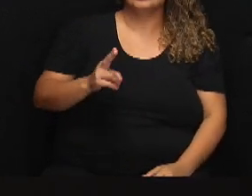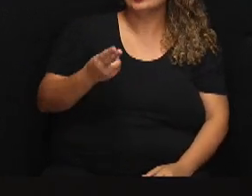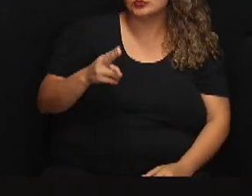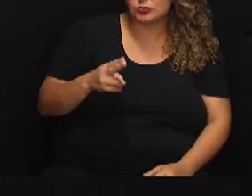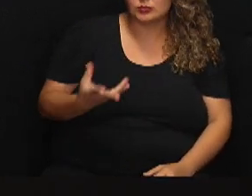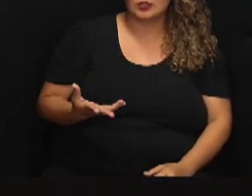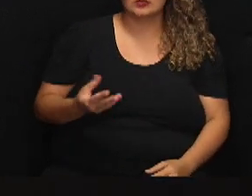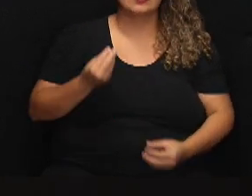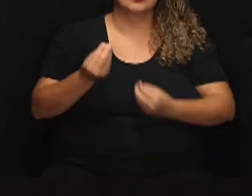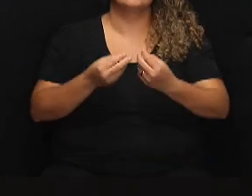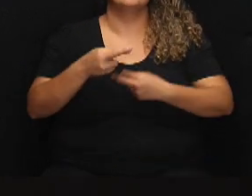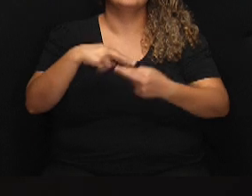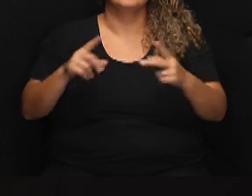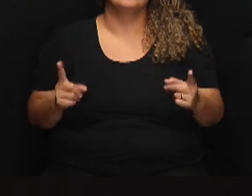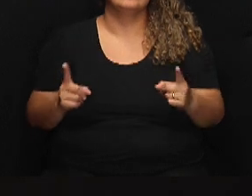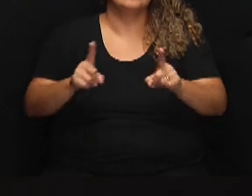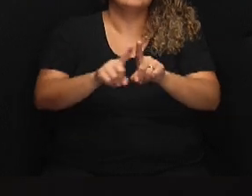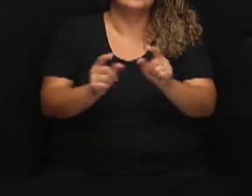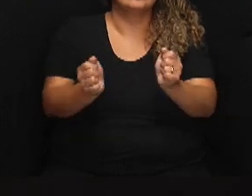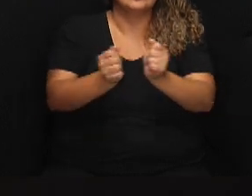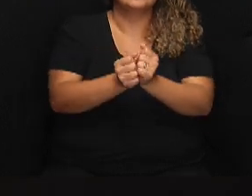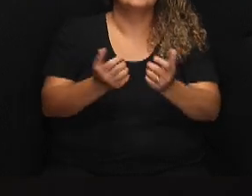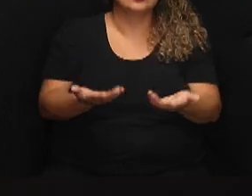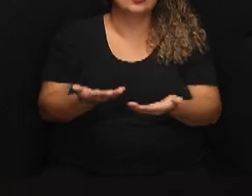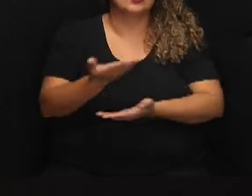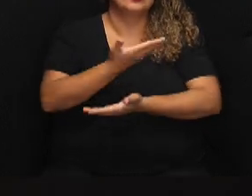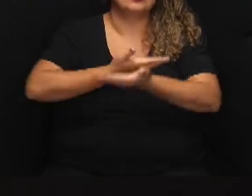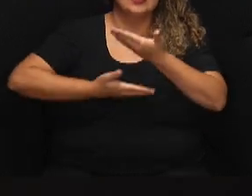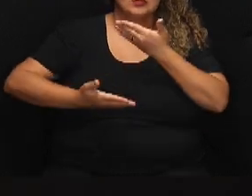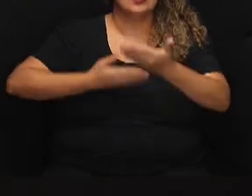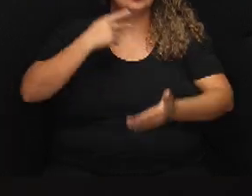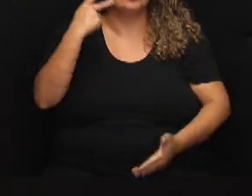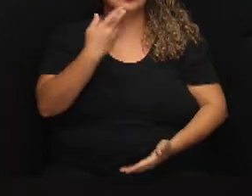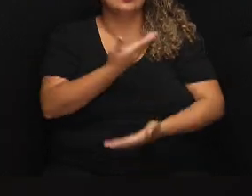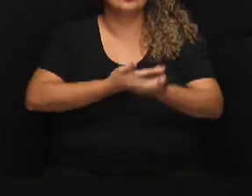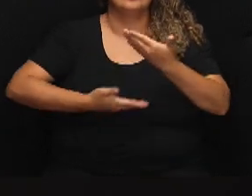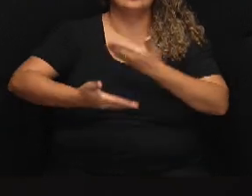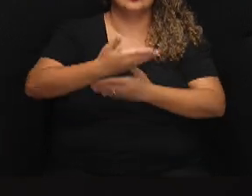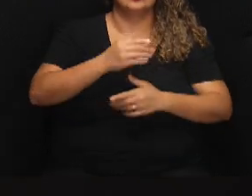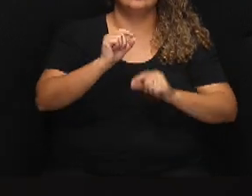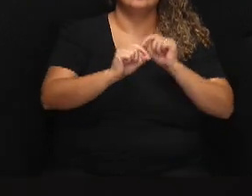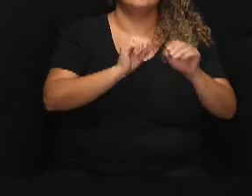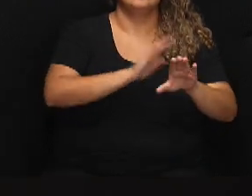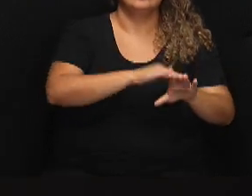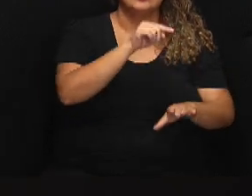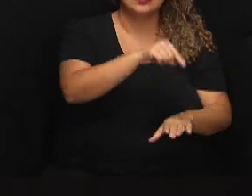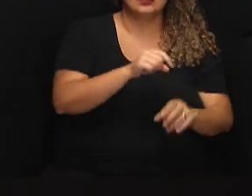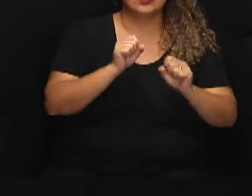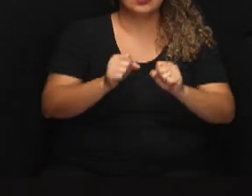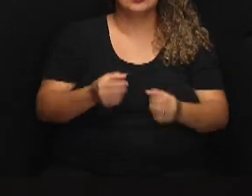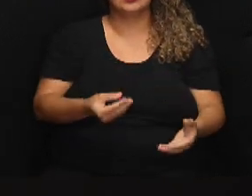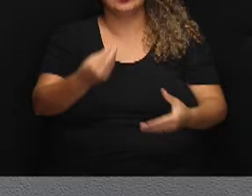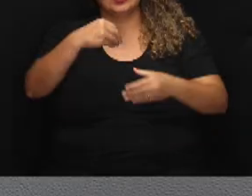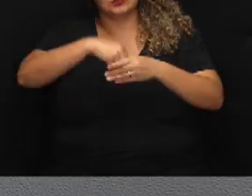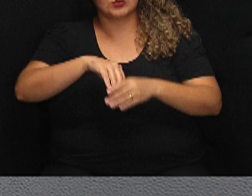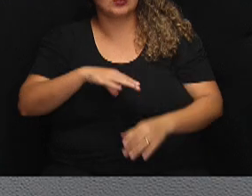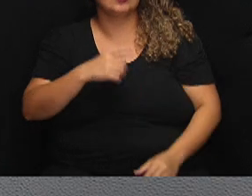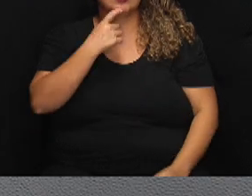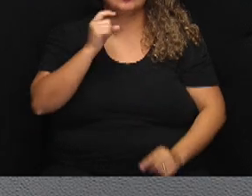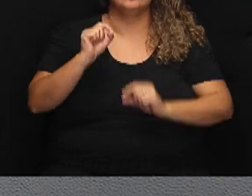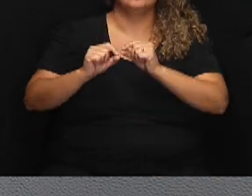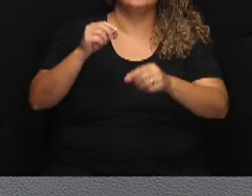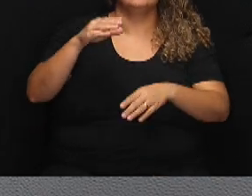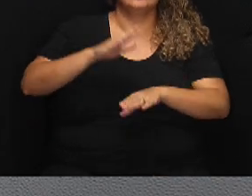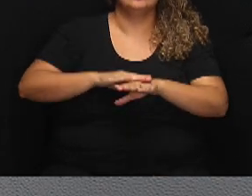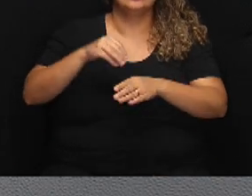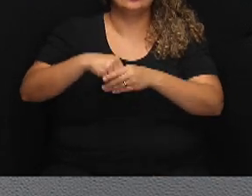pode estreitar esses laços para cada vez mais poder trocar políticas públicas? O que funciona lá, que a gente poderia trazer para Campinas? O que funciona aqui, que a gente